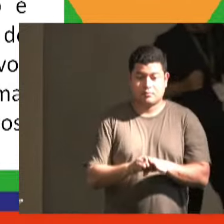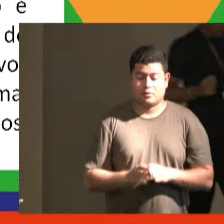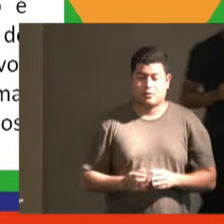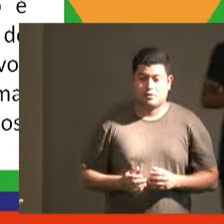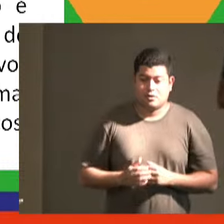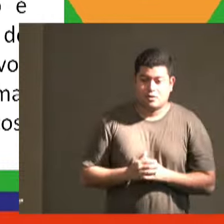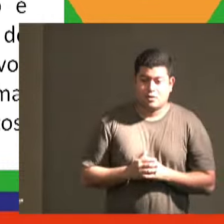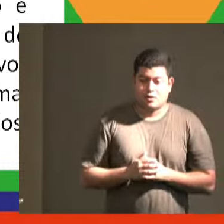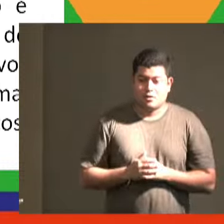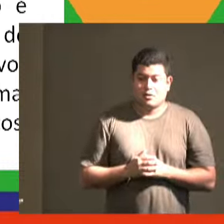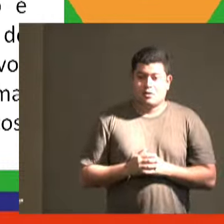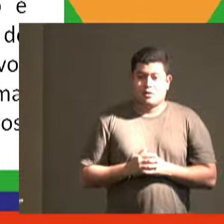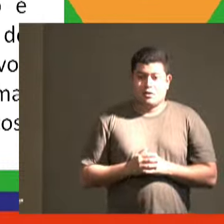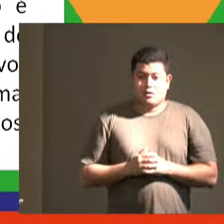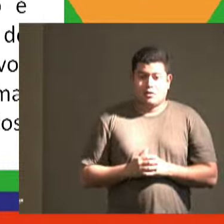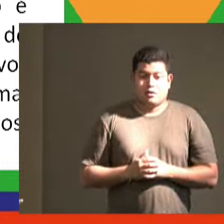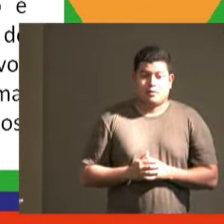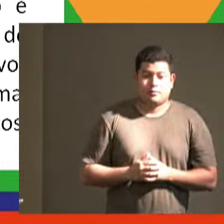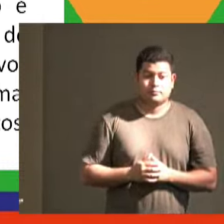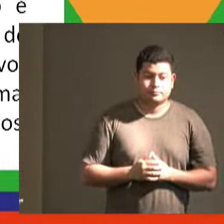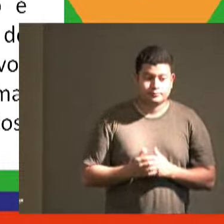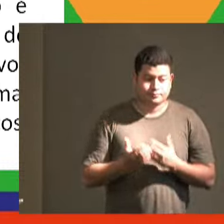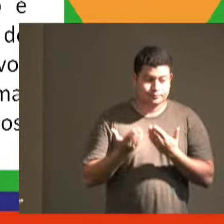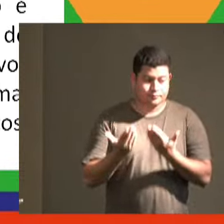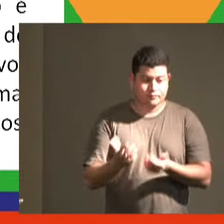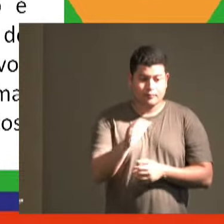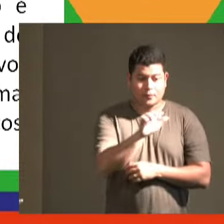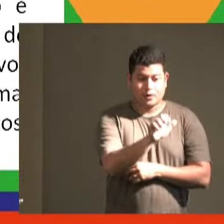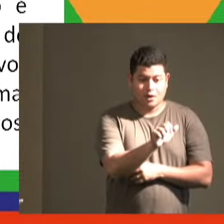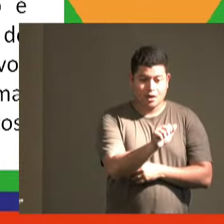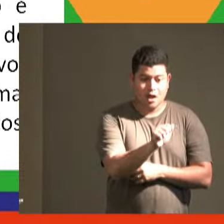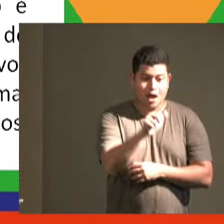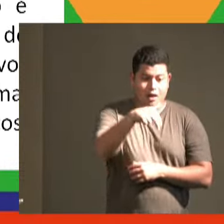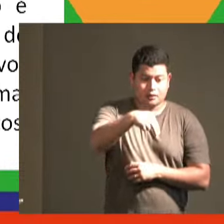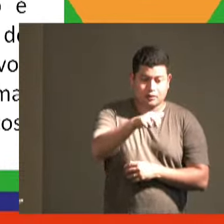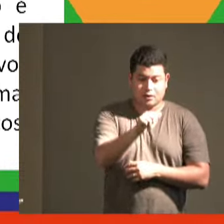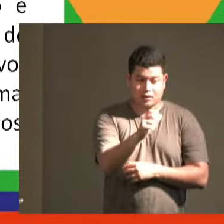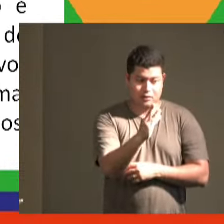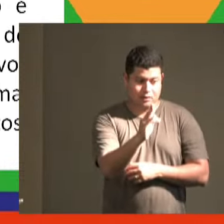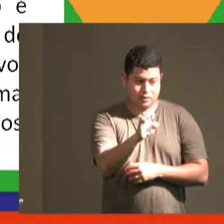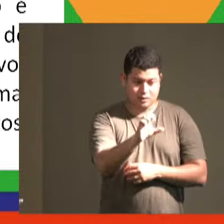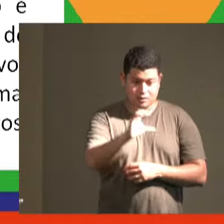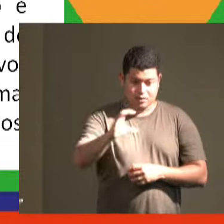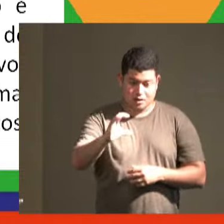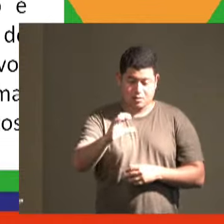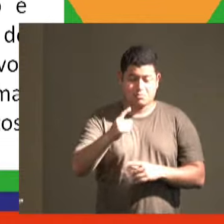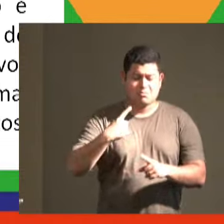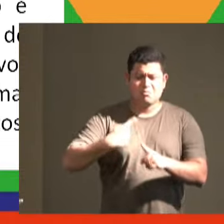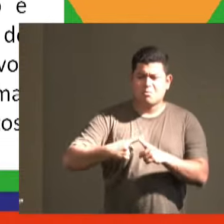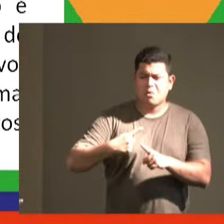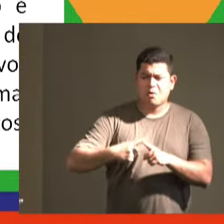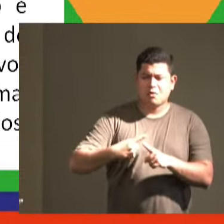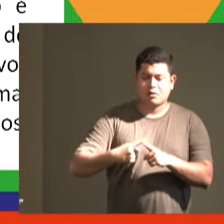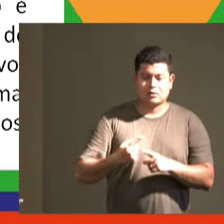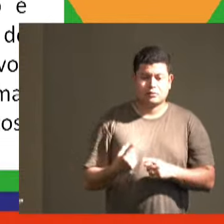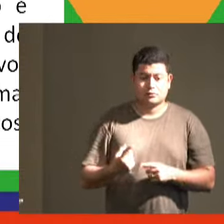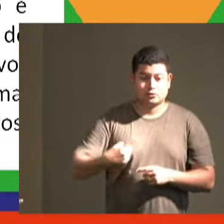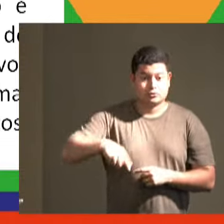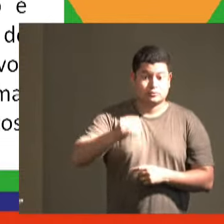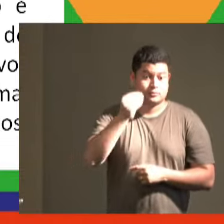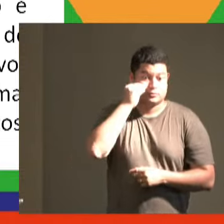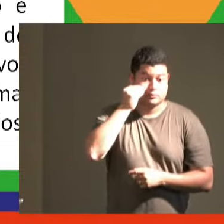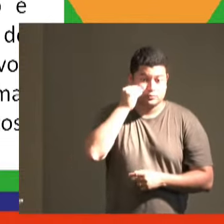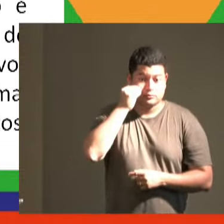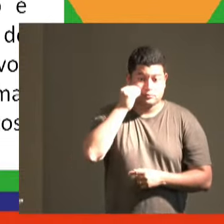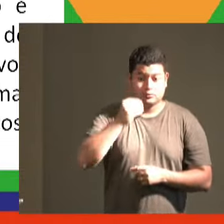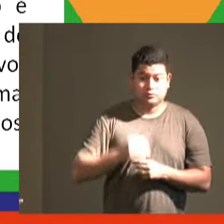Nacional de Tecnologia e Extensão Rural, Anatec. Por quê? Porque nós tentamos, e o MIDI,